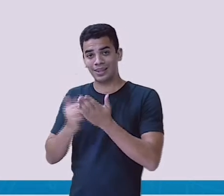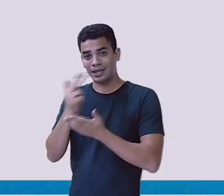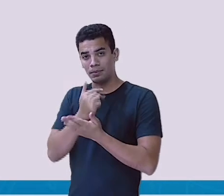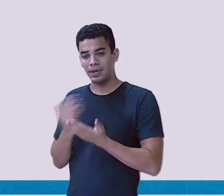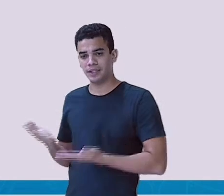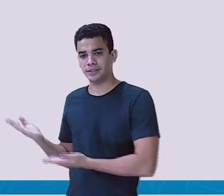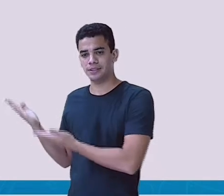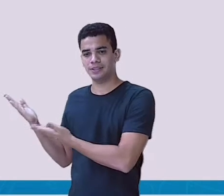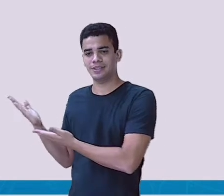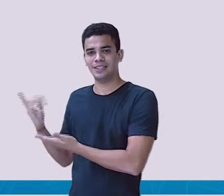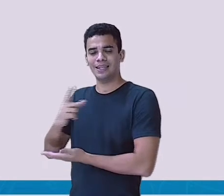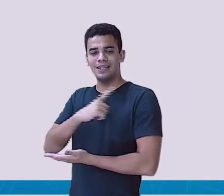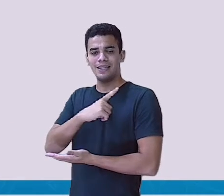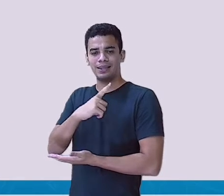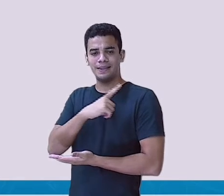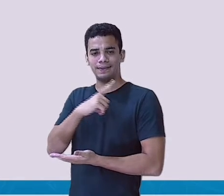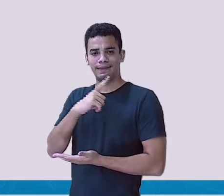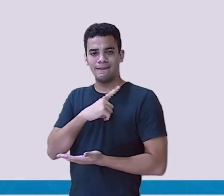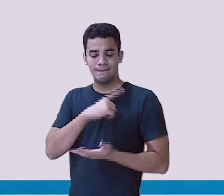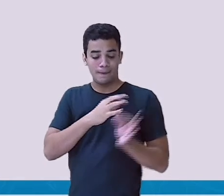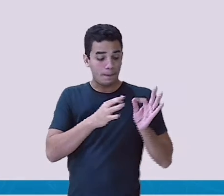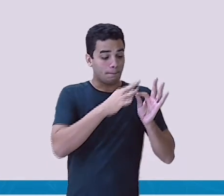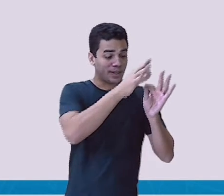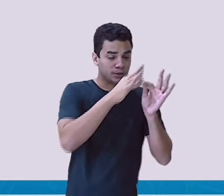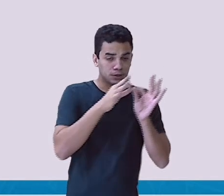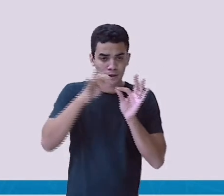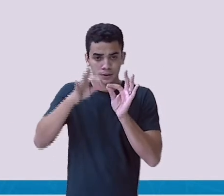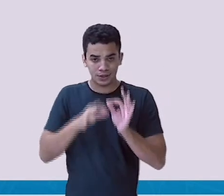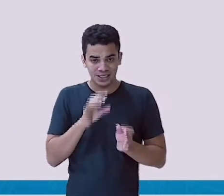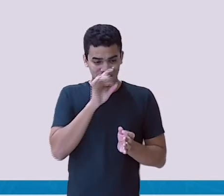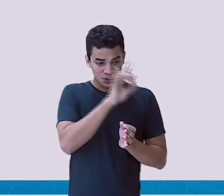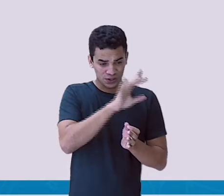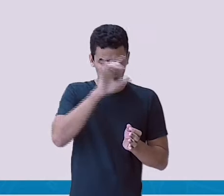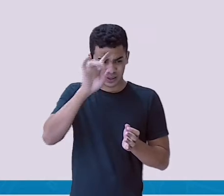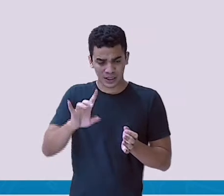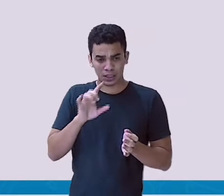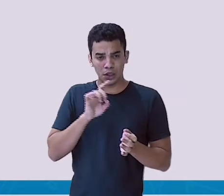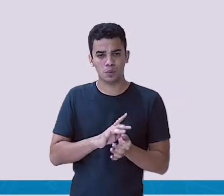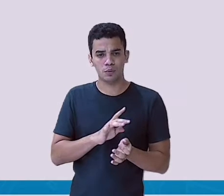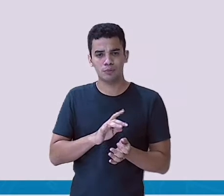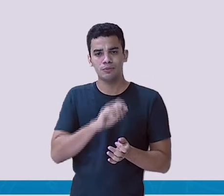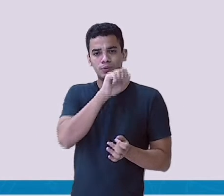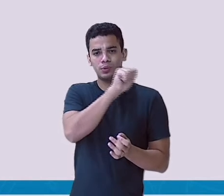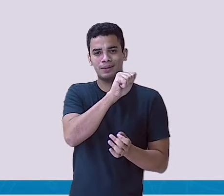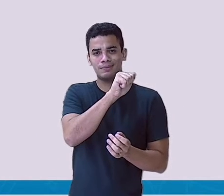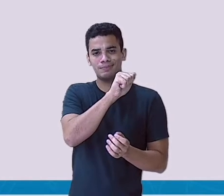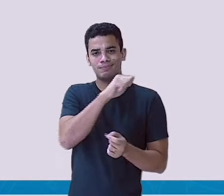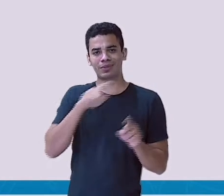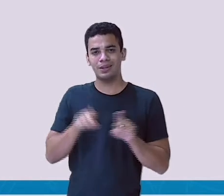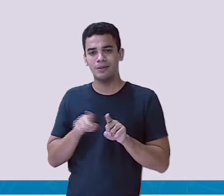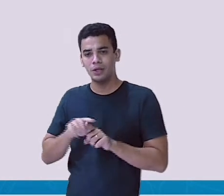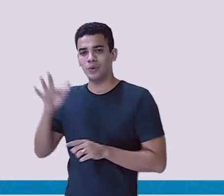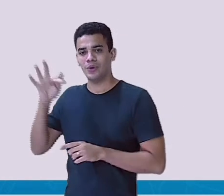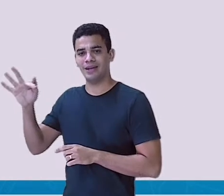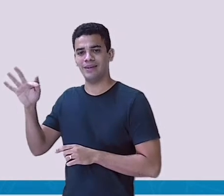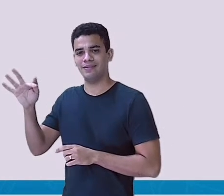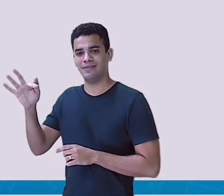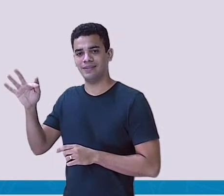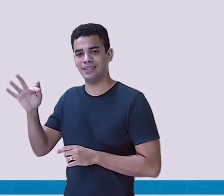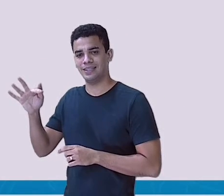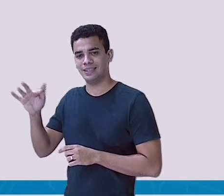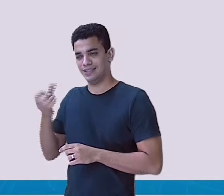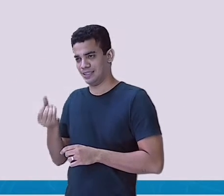letra A, 6, 10 e 8. E eu tenho aqui na letra F, olha, 6, 8 e 10.